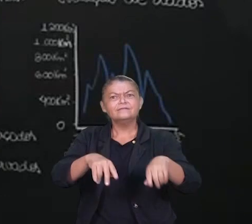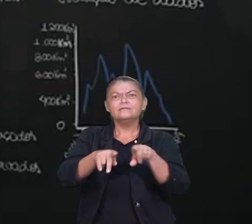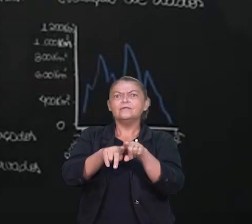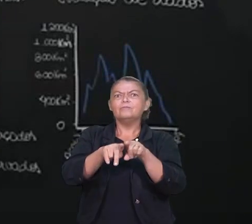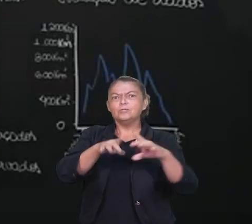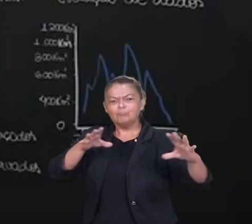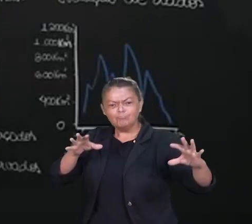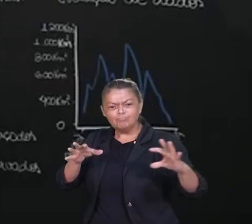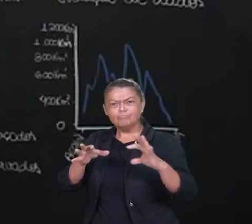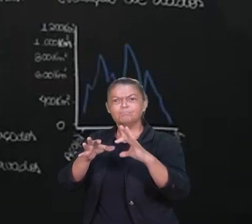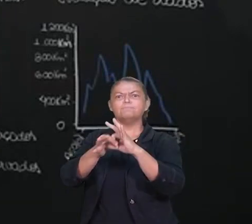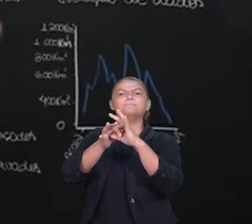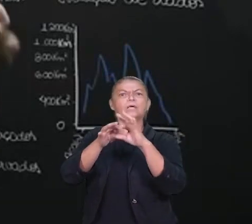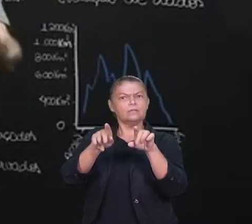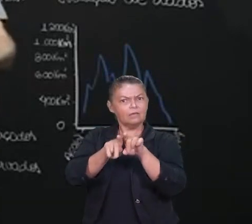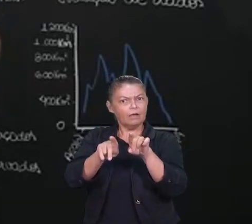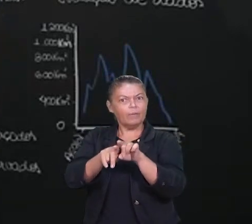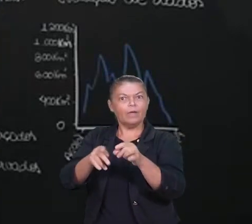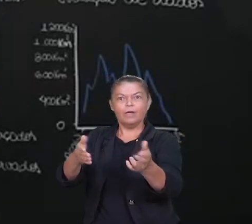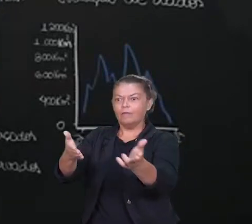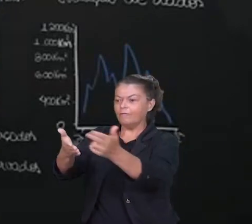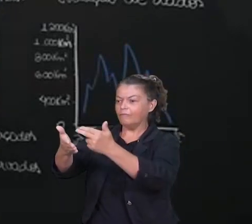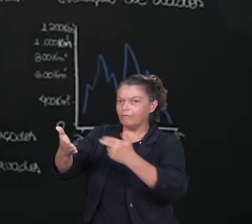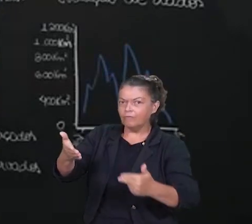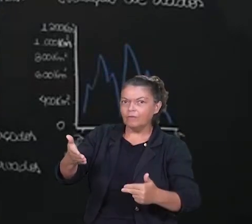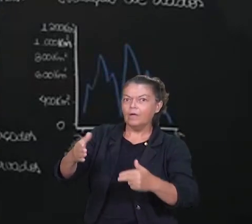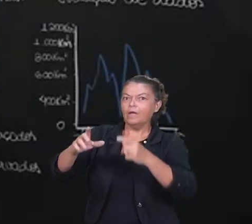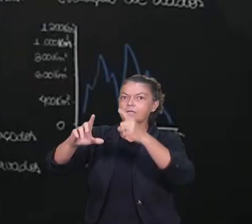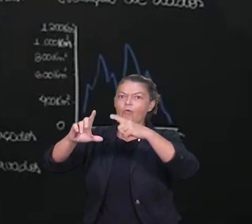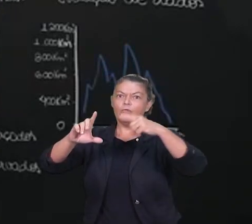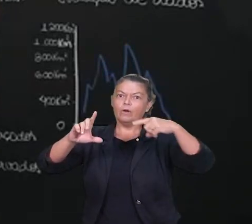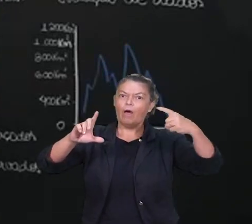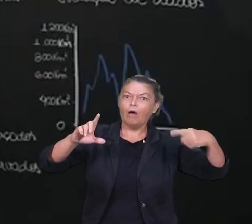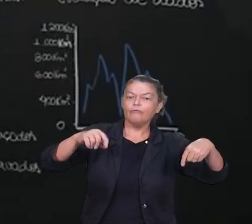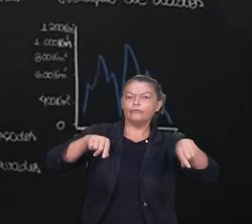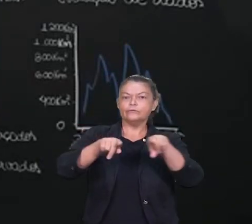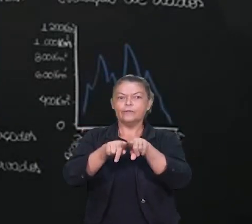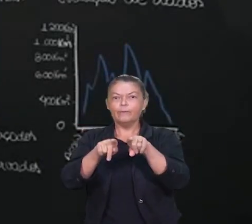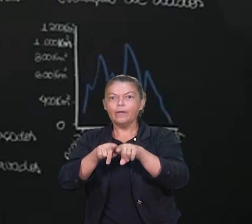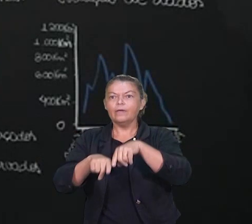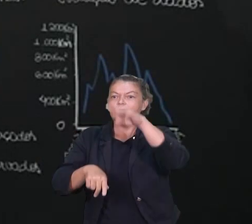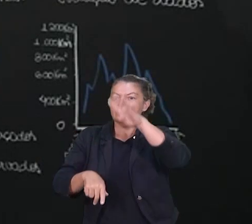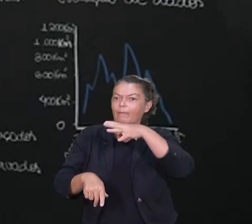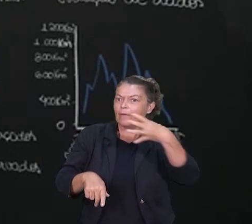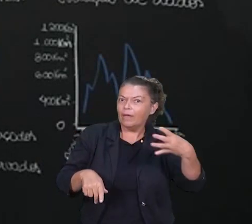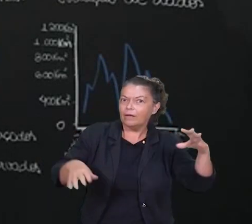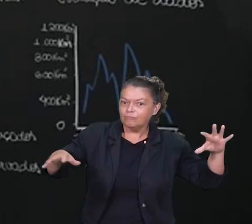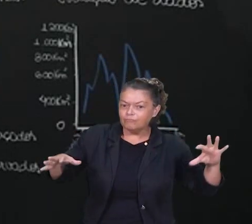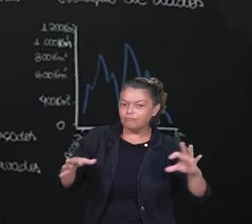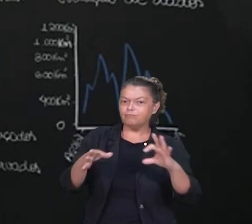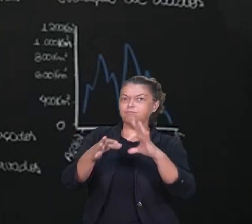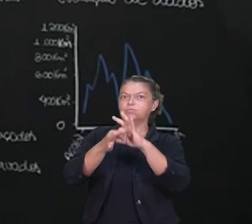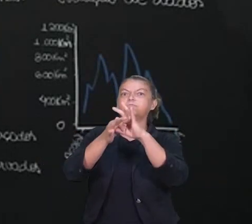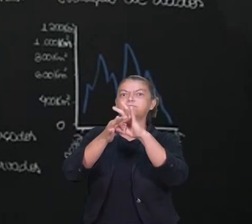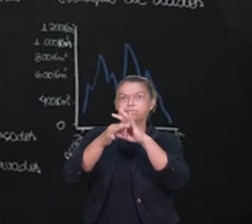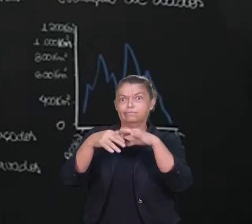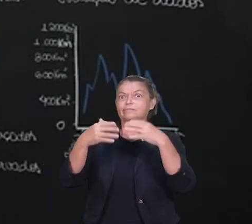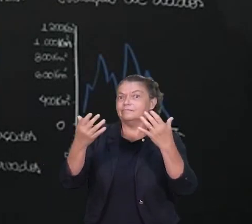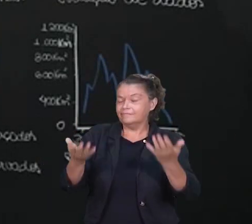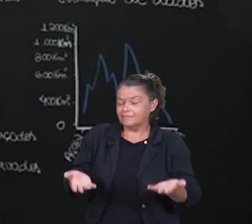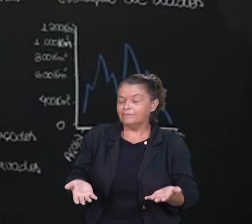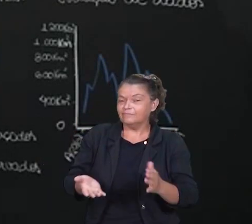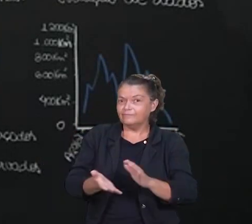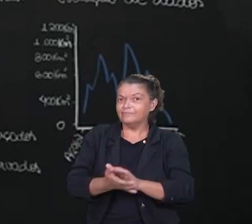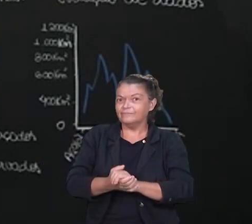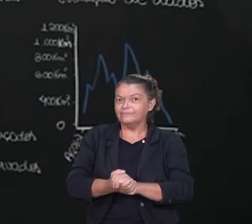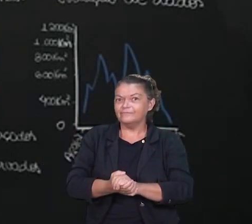à cartografia. Os infográficos nada mais são do que a ligação dessas tabelas, desses gráficos,